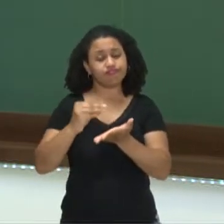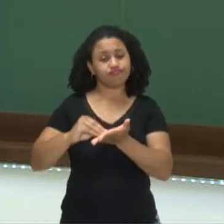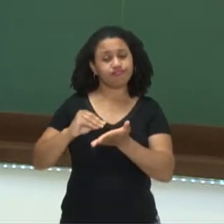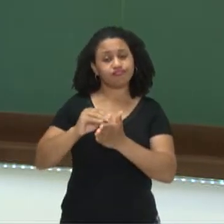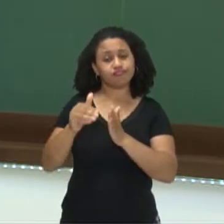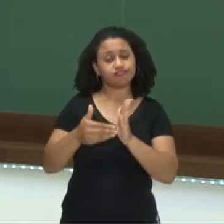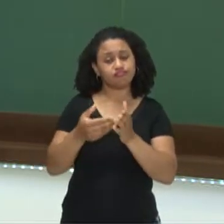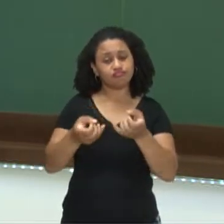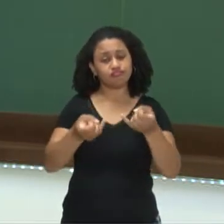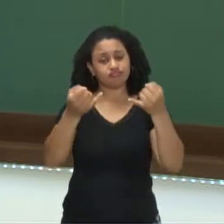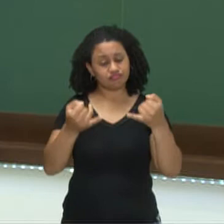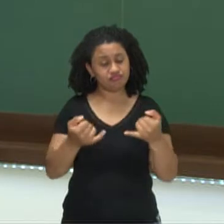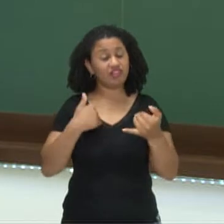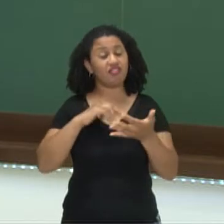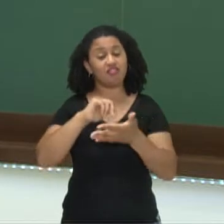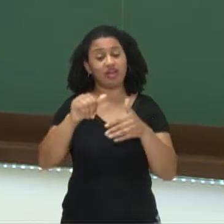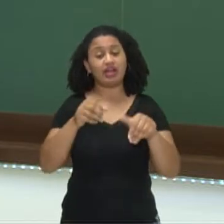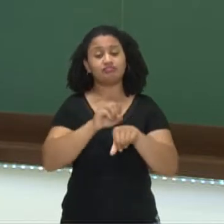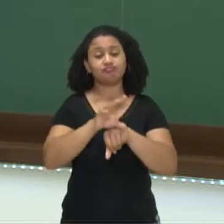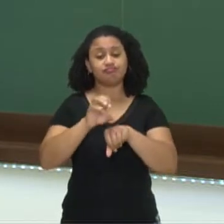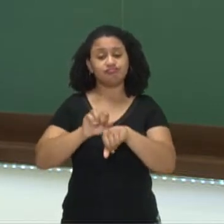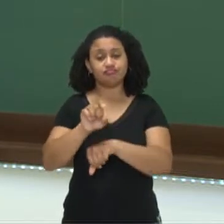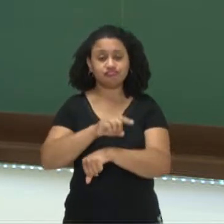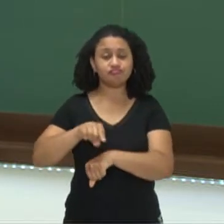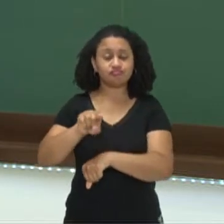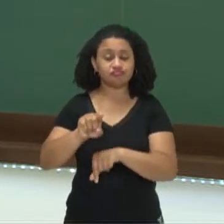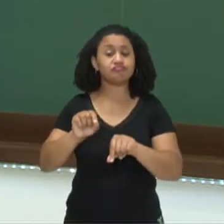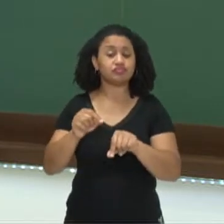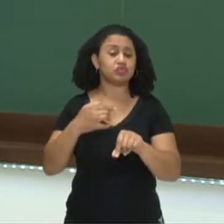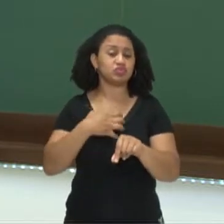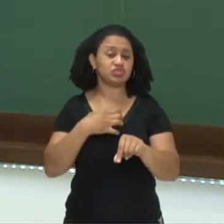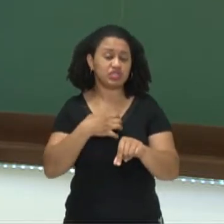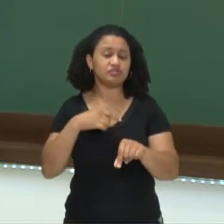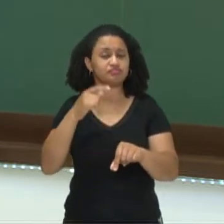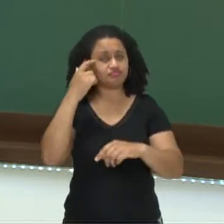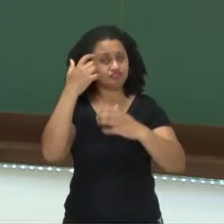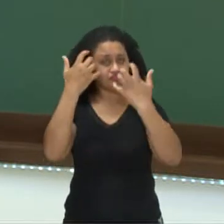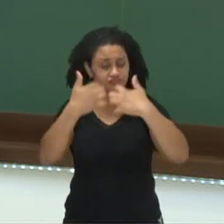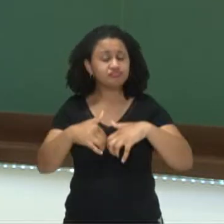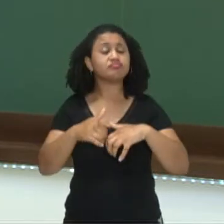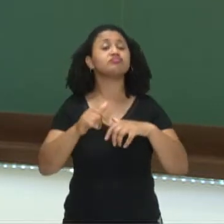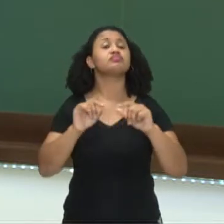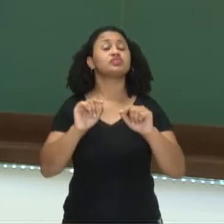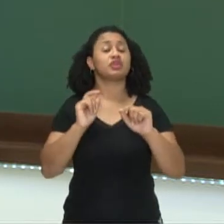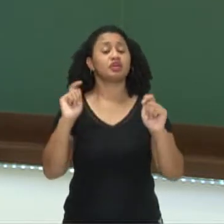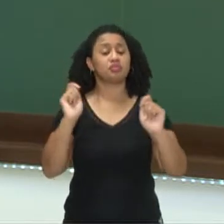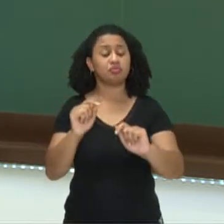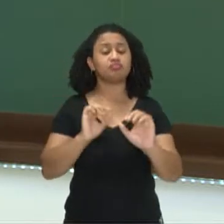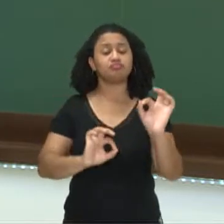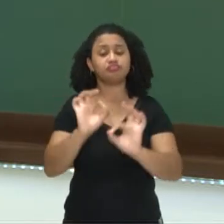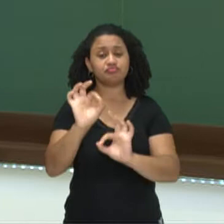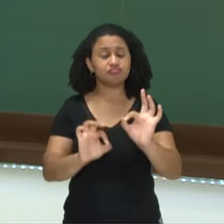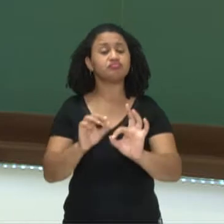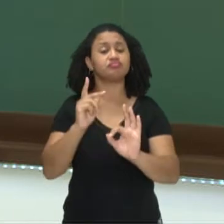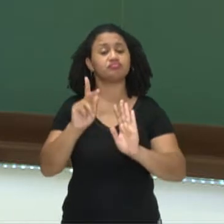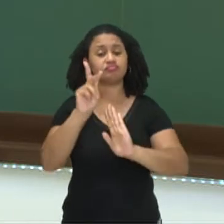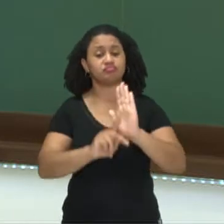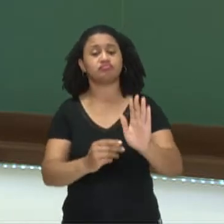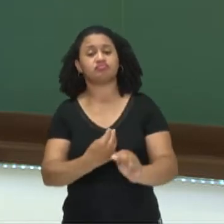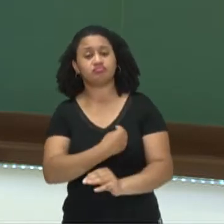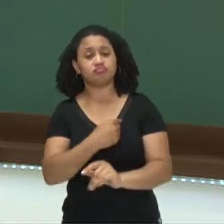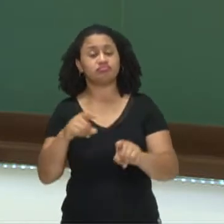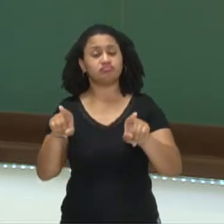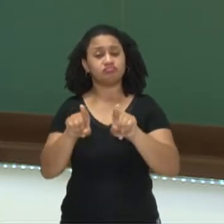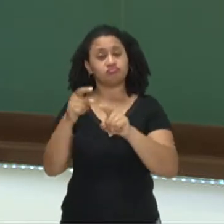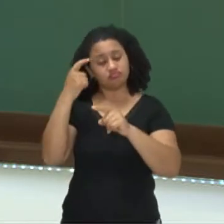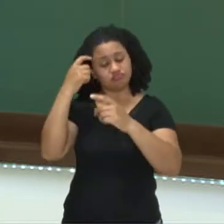conversar muitas dicas para você, maneiras de você pensar para poder montar aí seu projeto de vida pensando